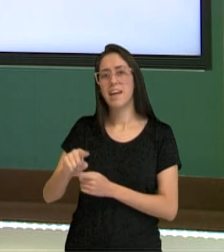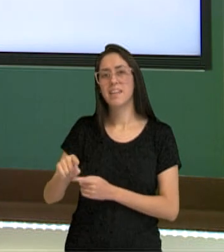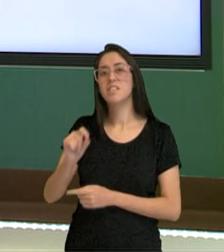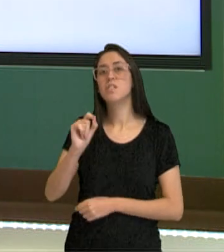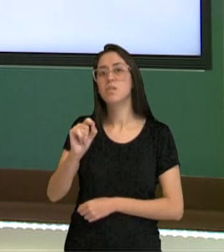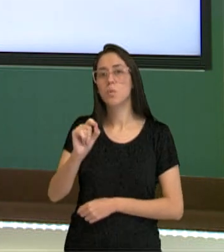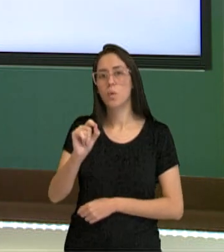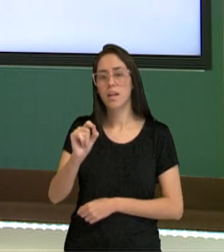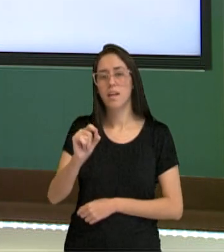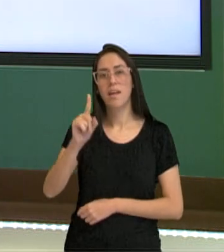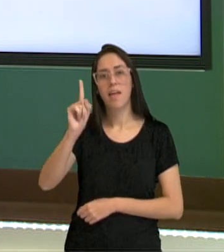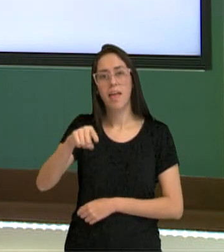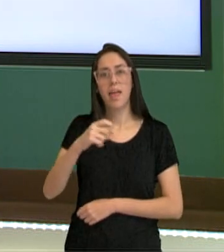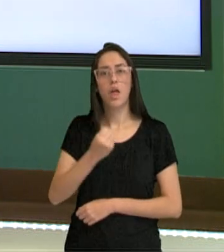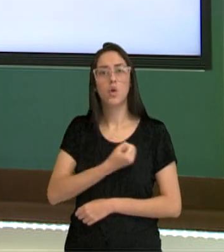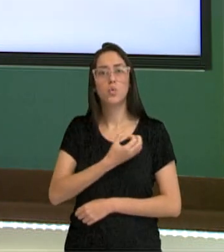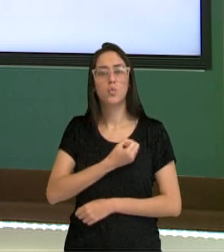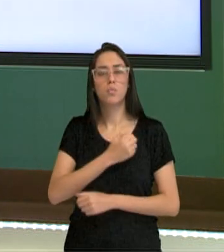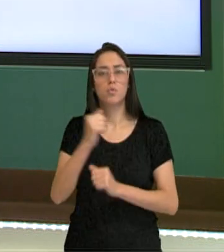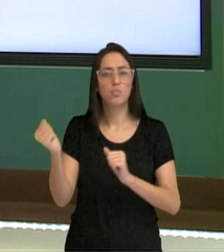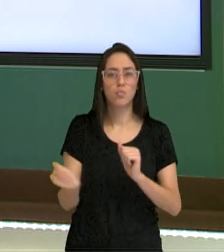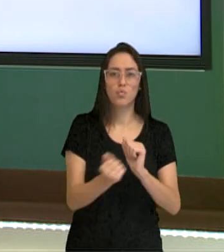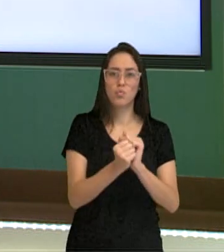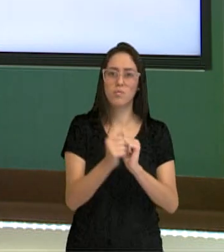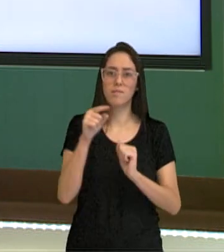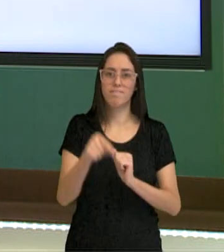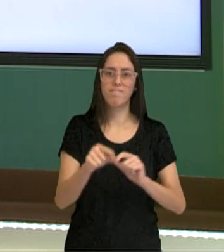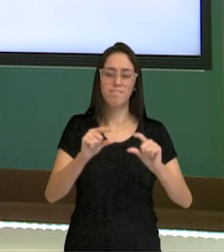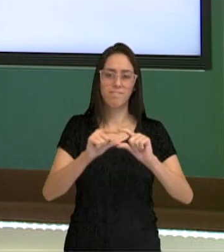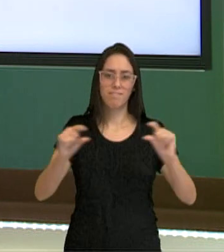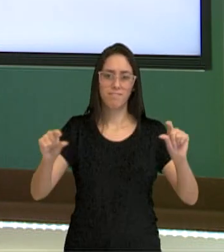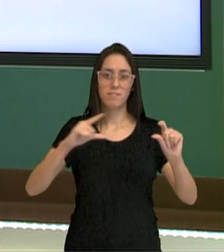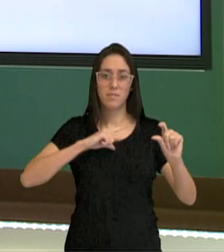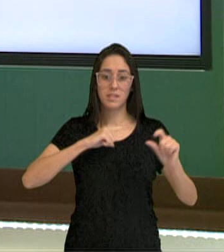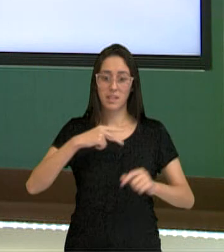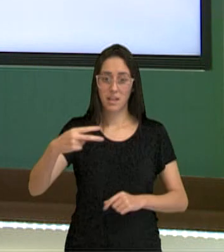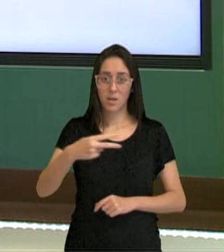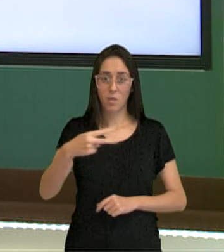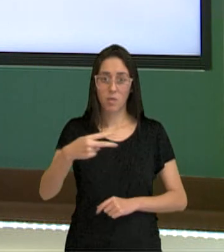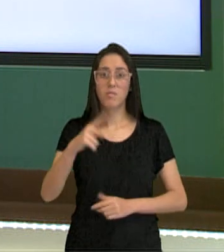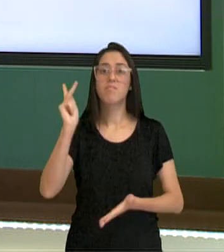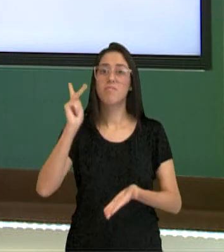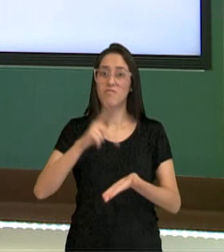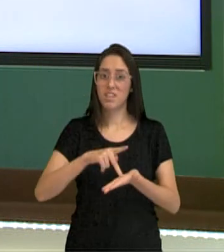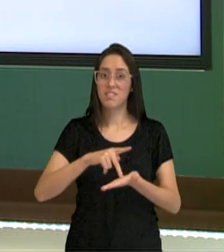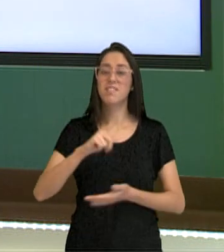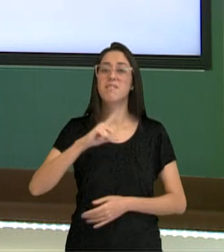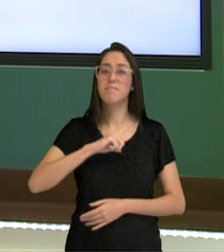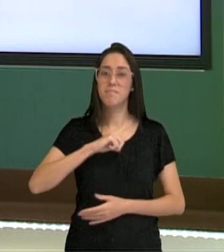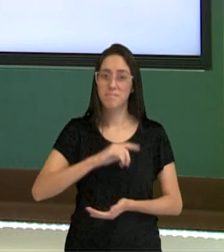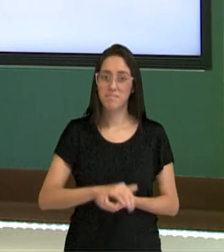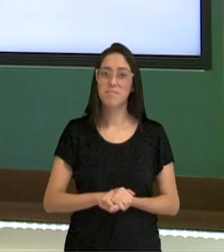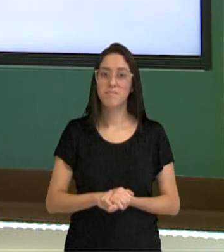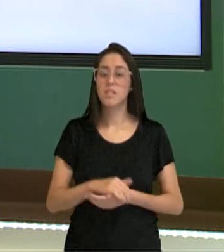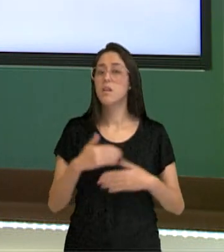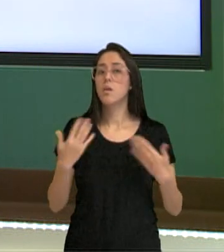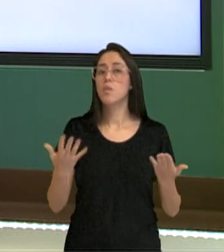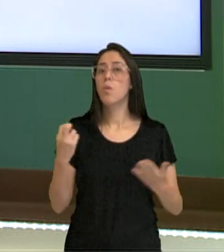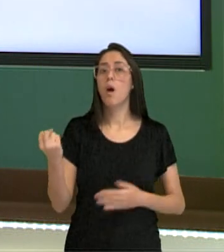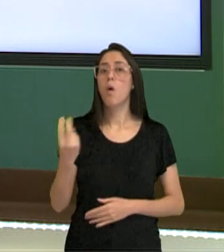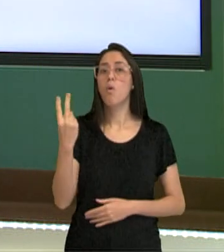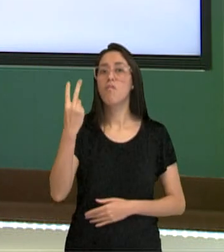número que satisfaz aquela equação, que faz com que aquela igualdade seja verdadeira. Ou seja, qual é o valor